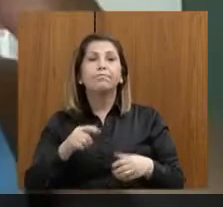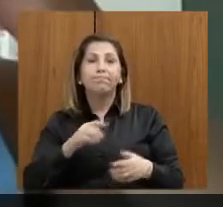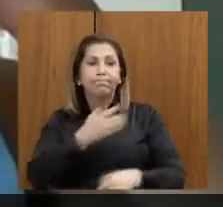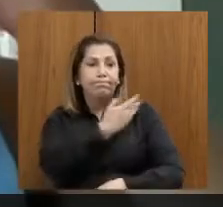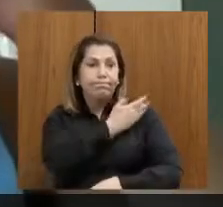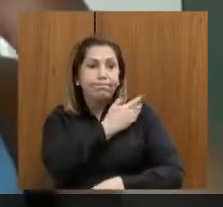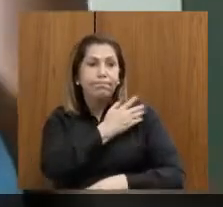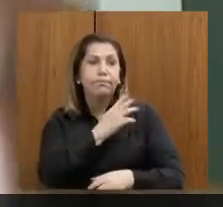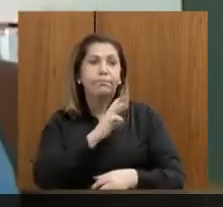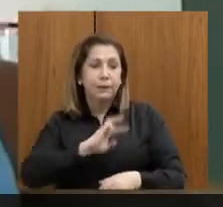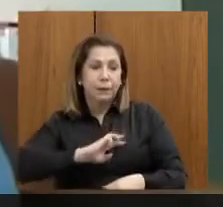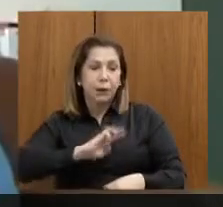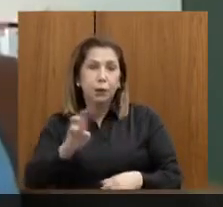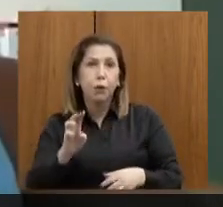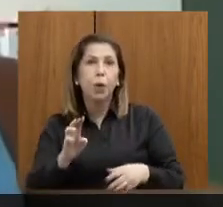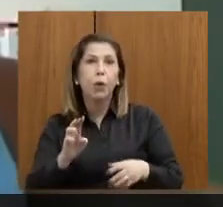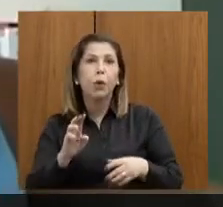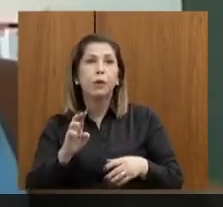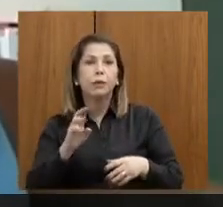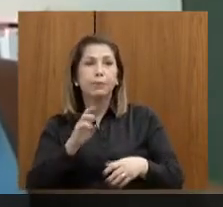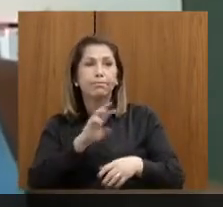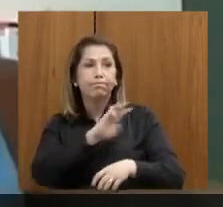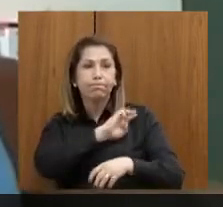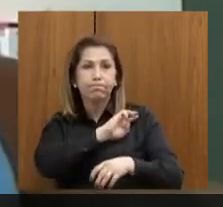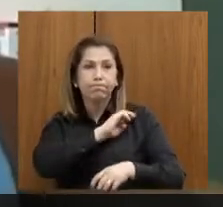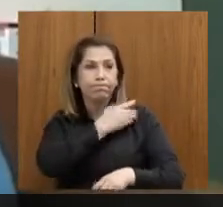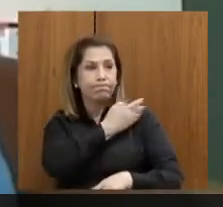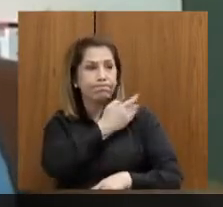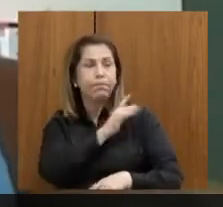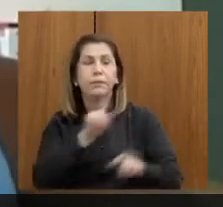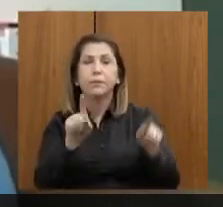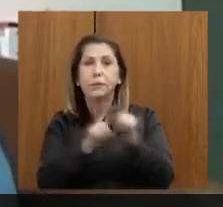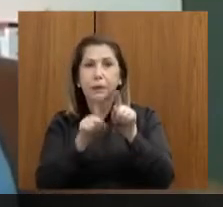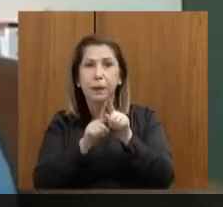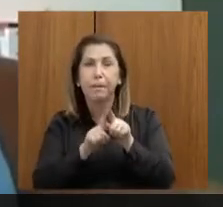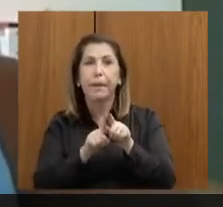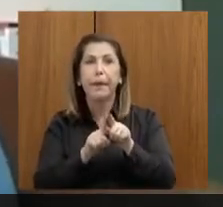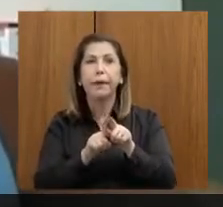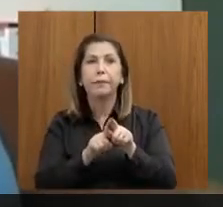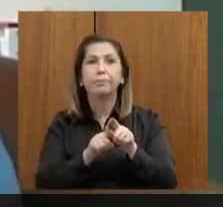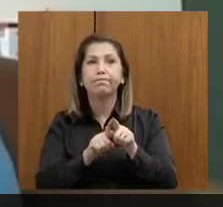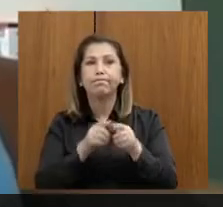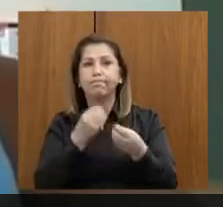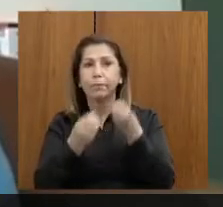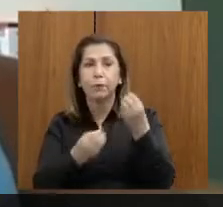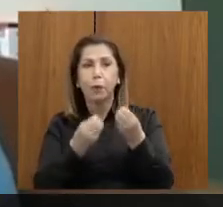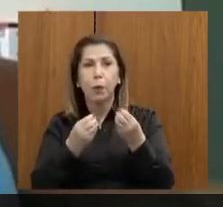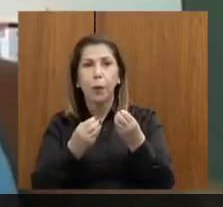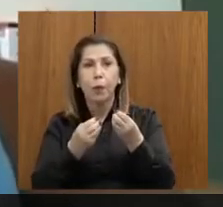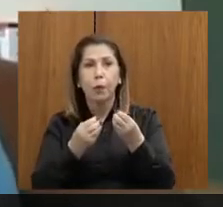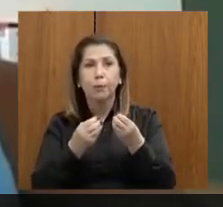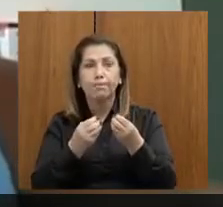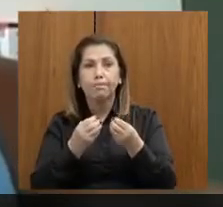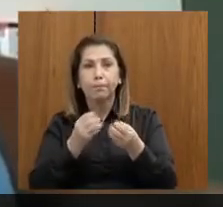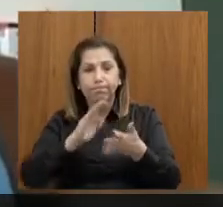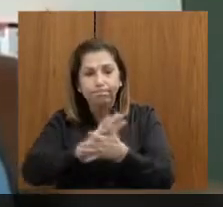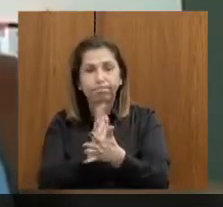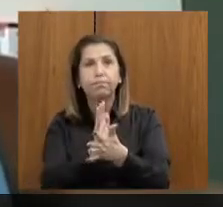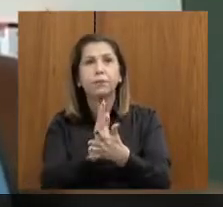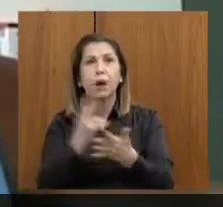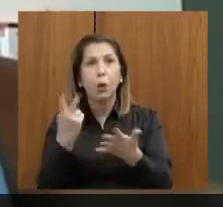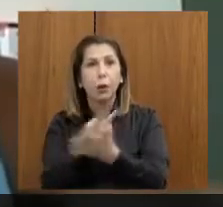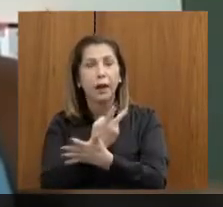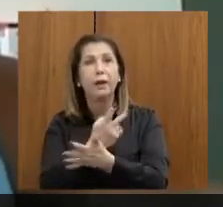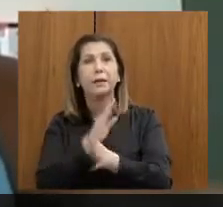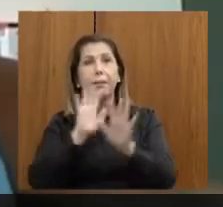são violências que geram danos irreparáveis muitas vezes do ponto de vista simbólico ponto de vista patrimonial